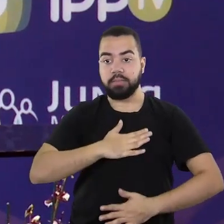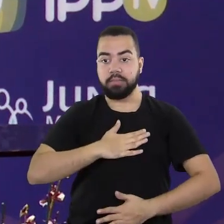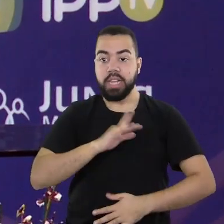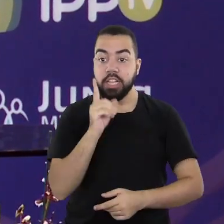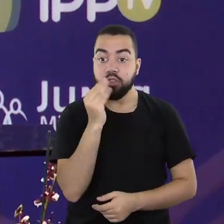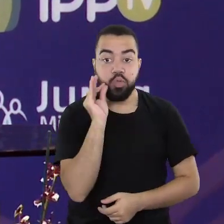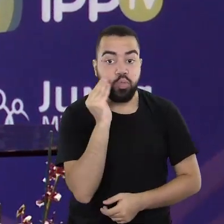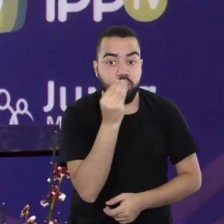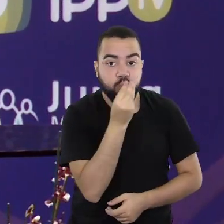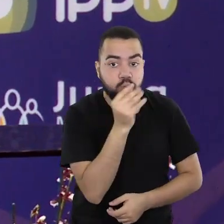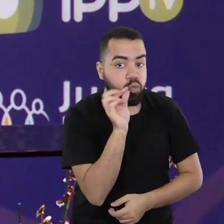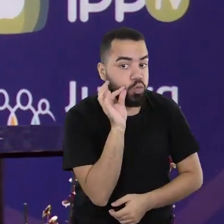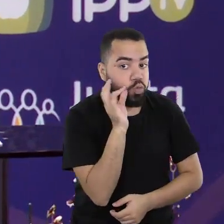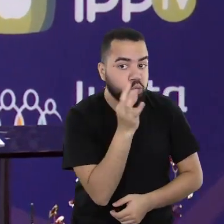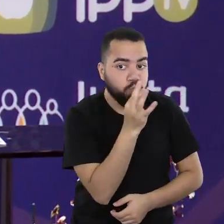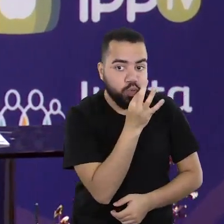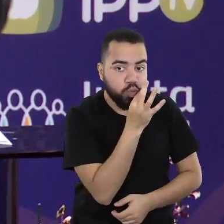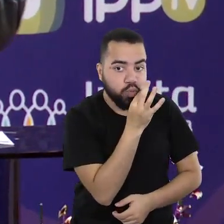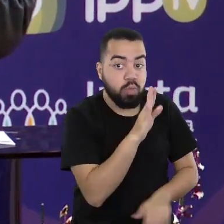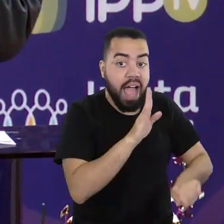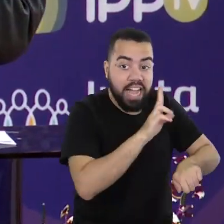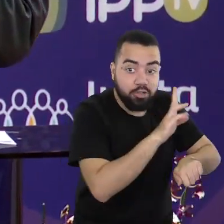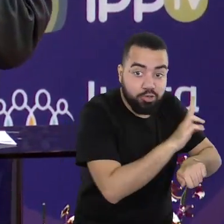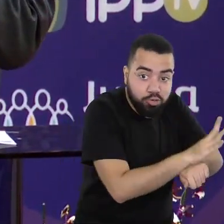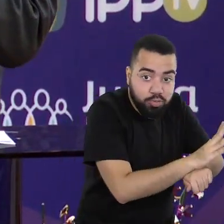Misericórdia. Quando você ajuda o outro.